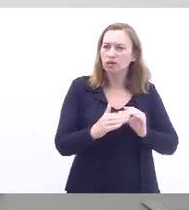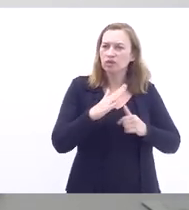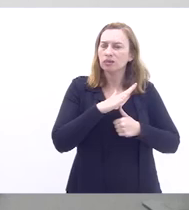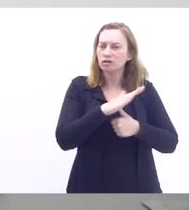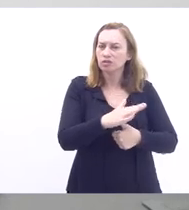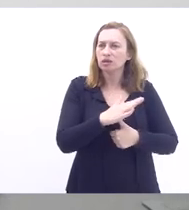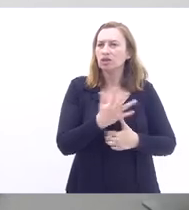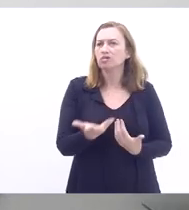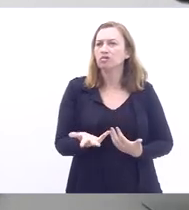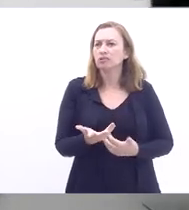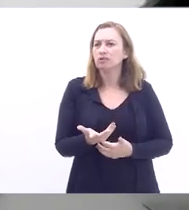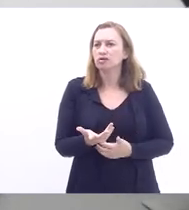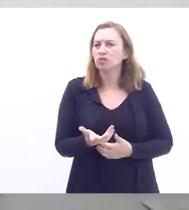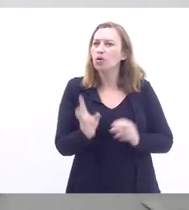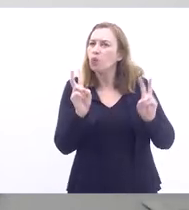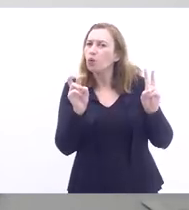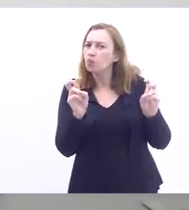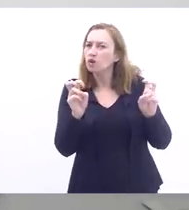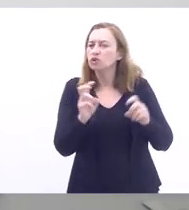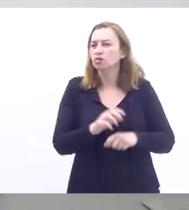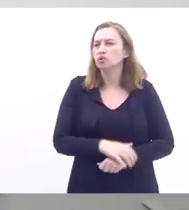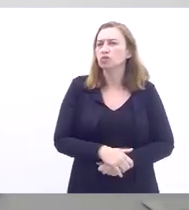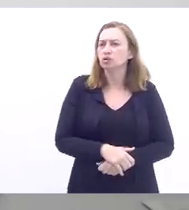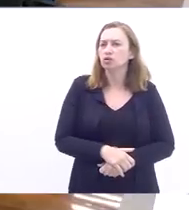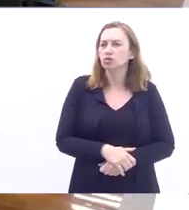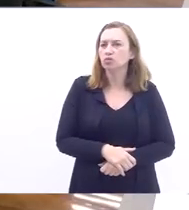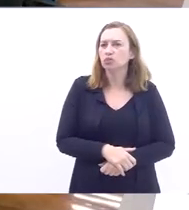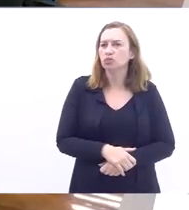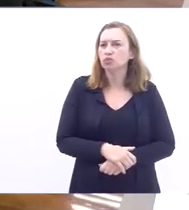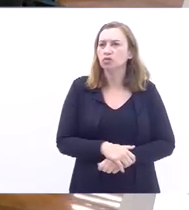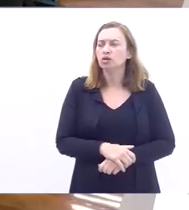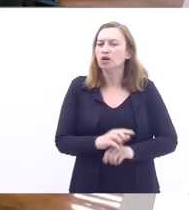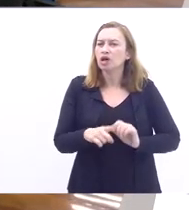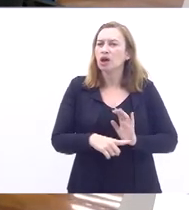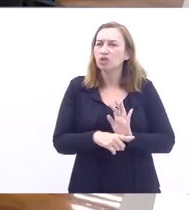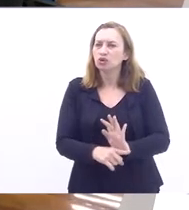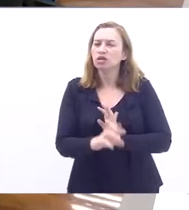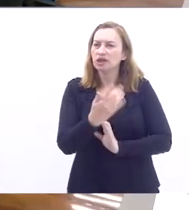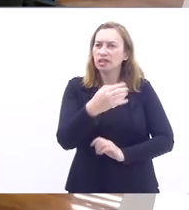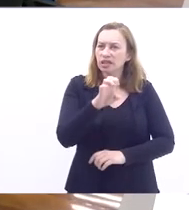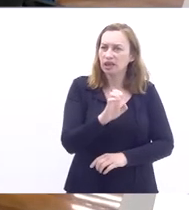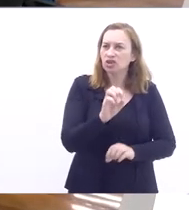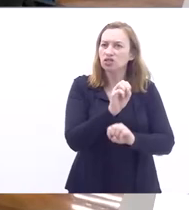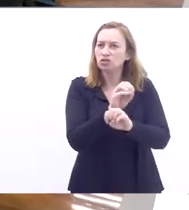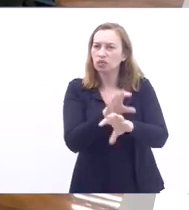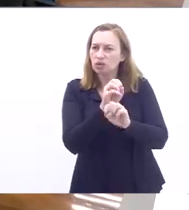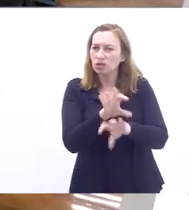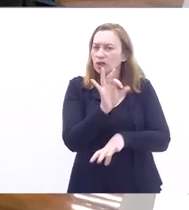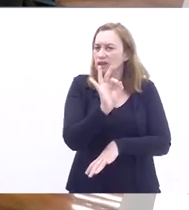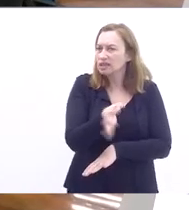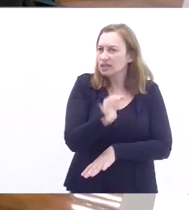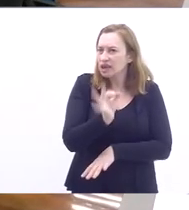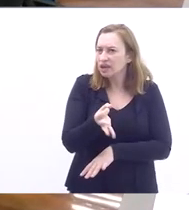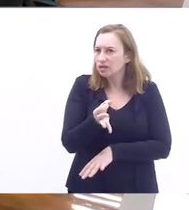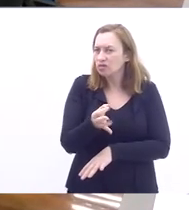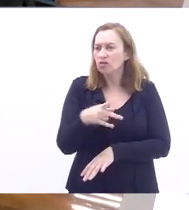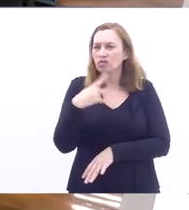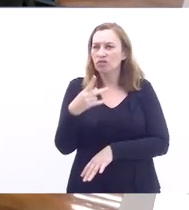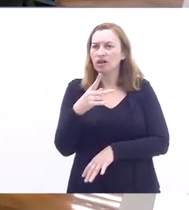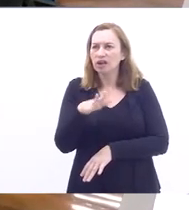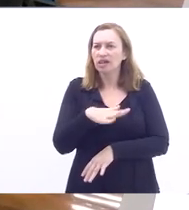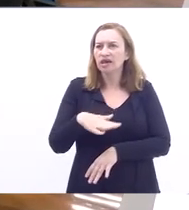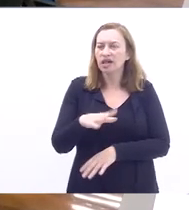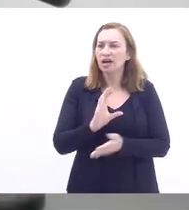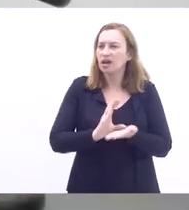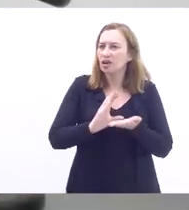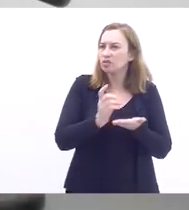reitor sobre a questão da coleção auxílio-creche auxílio-educação É de fato constata é que a unidade